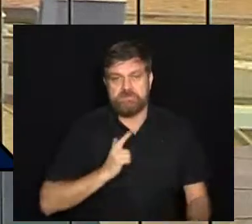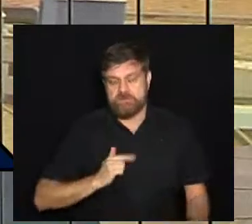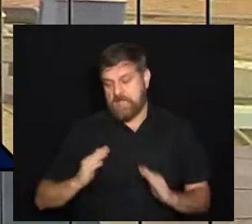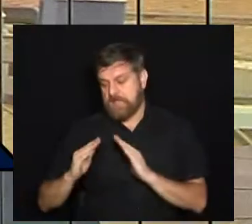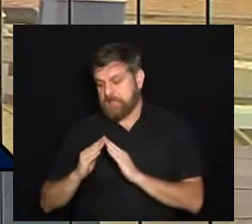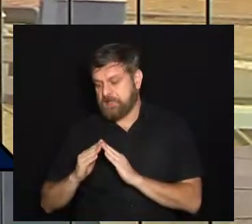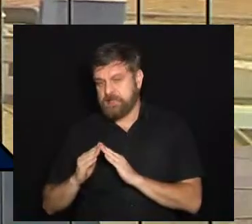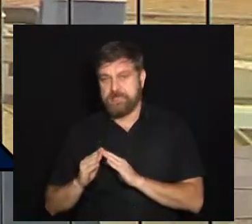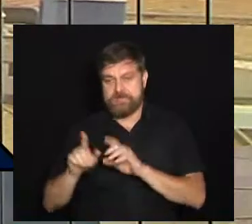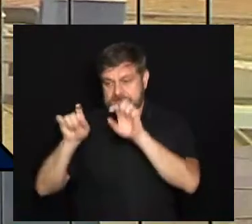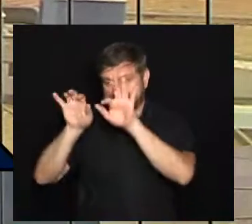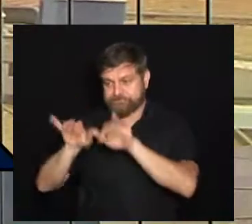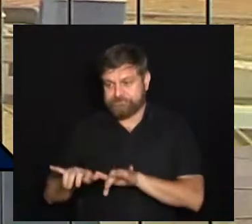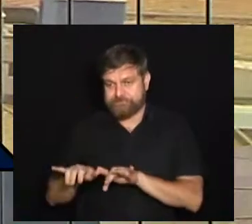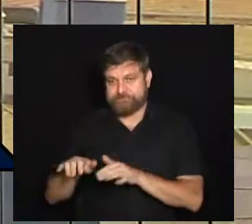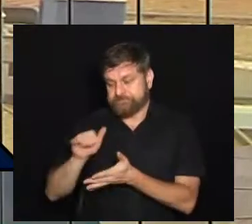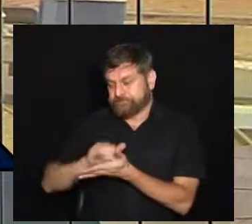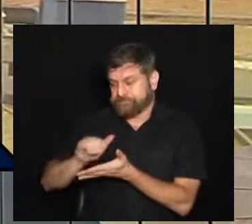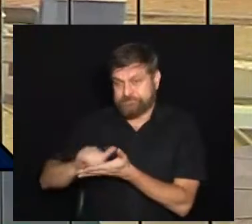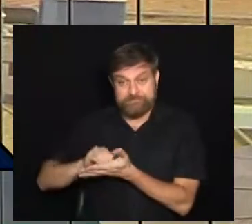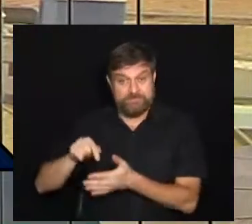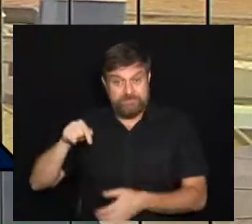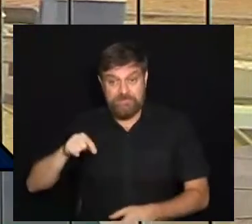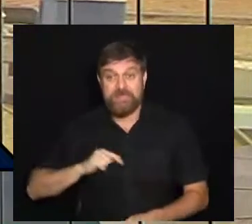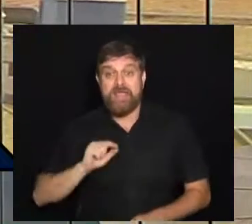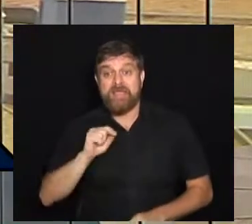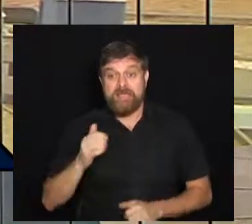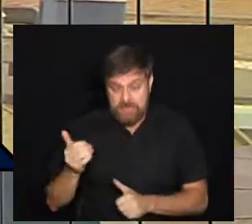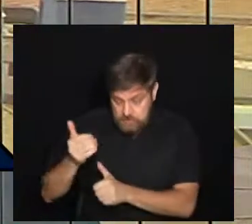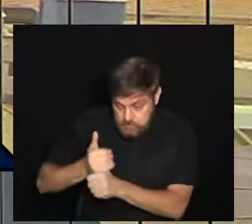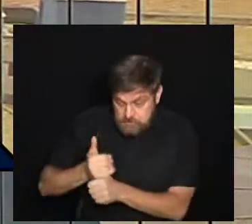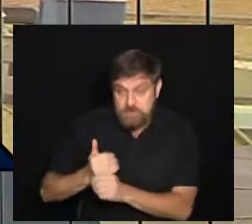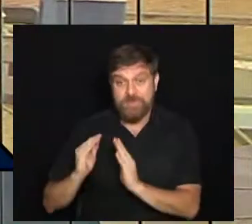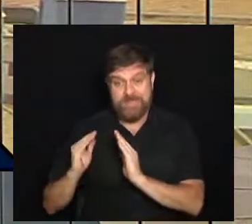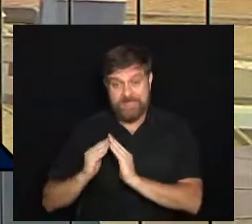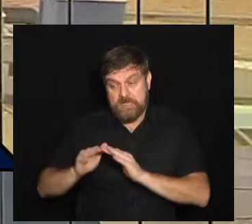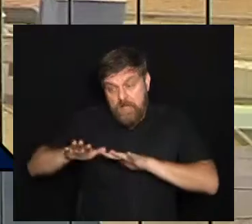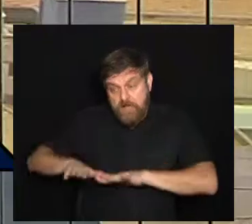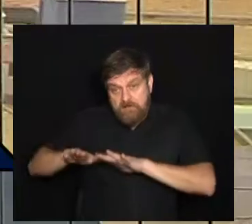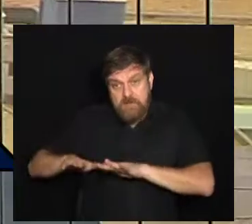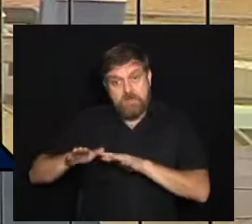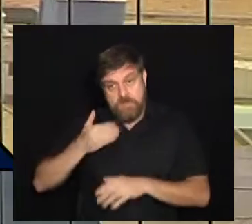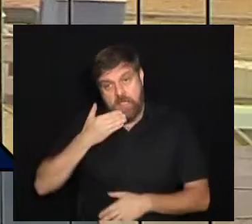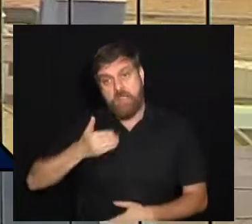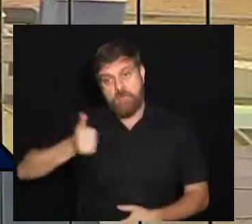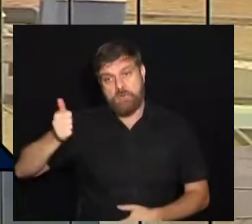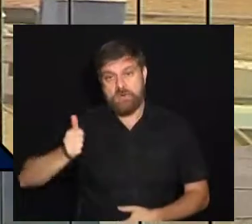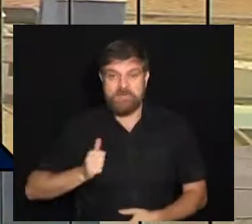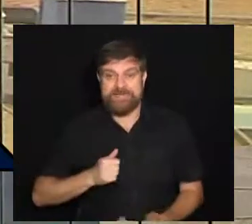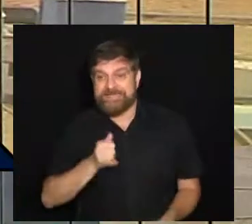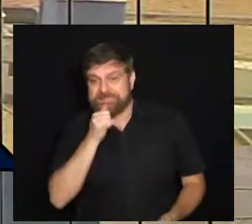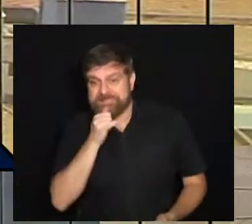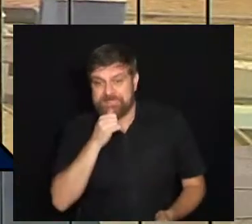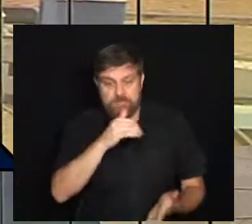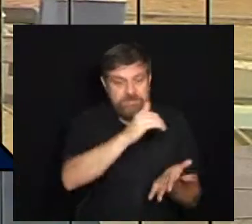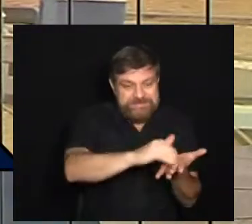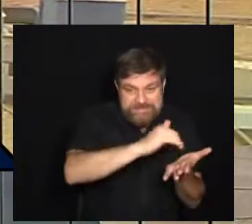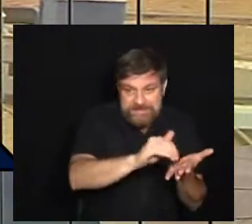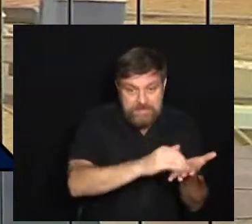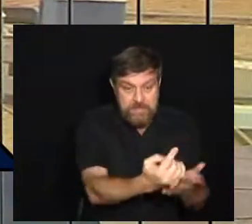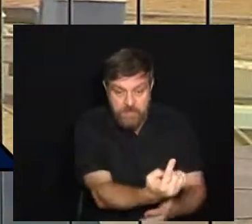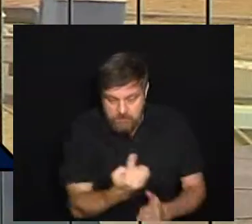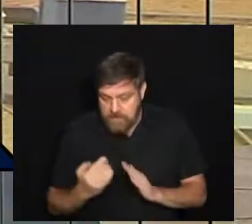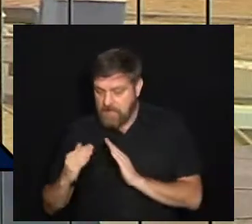pelo home office feito o ministro falou quem pode substituir o trabalho de dentro de casa meu trabalho no escritório pelo trabalho de casa